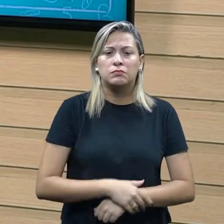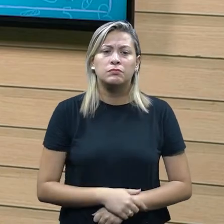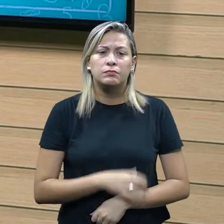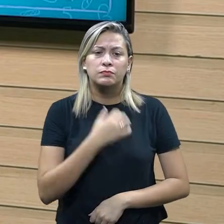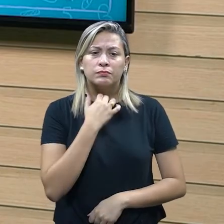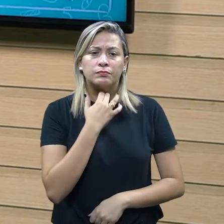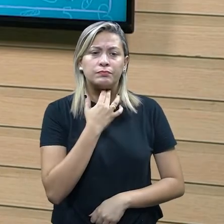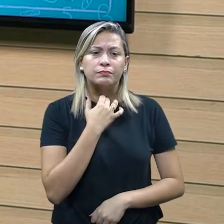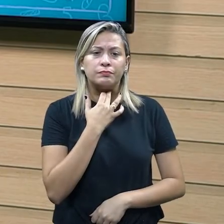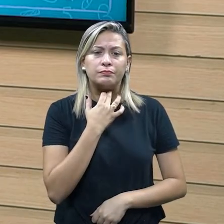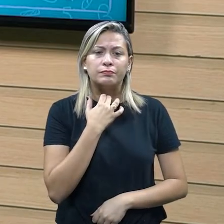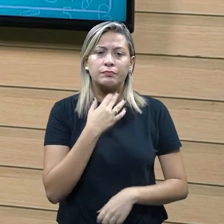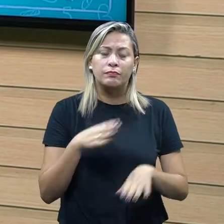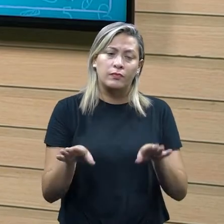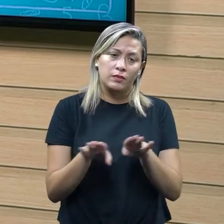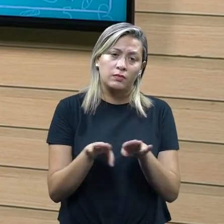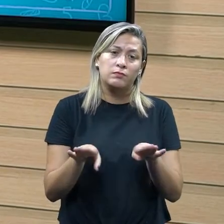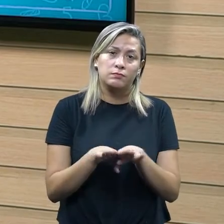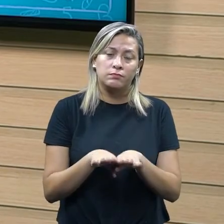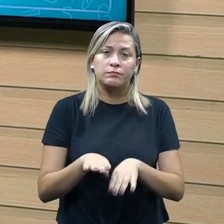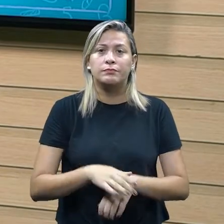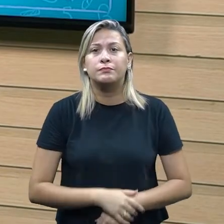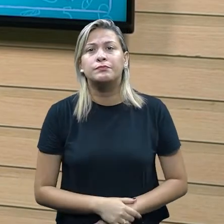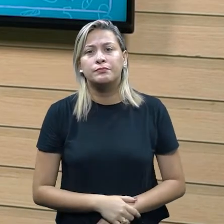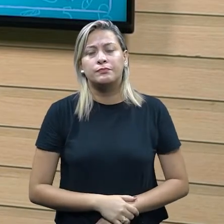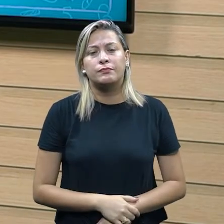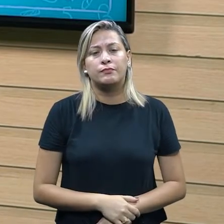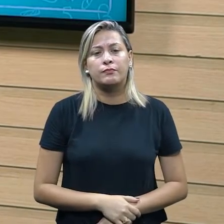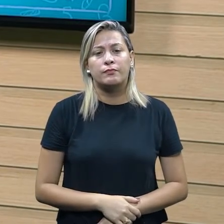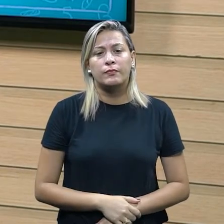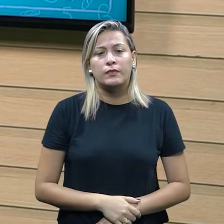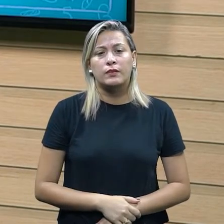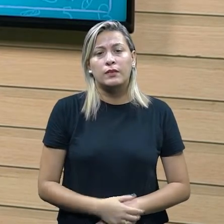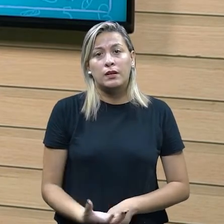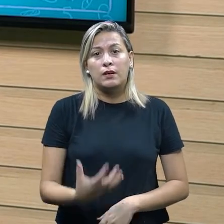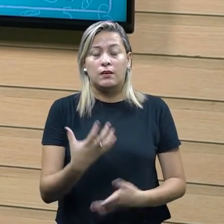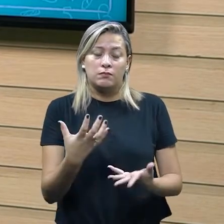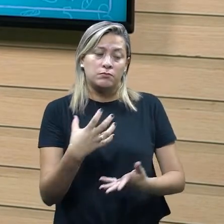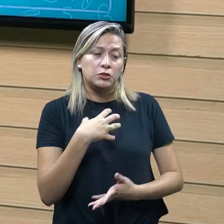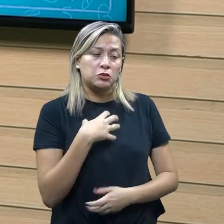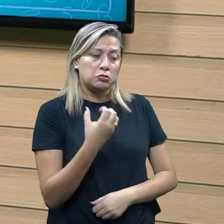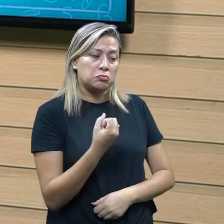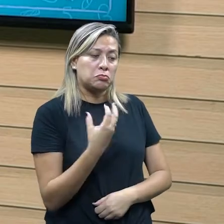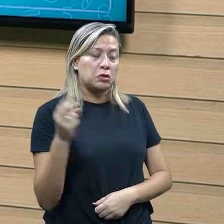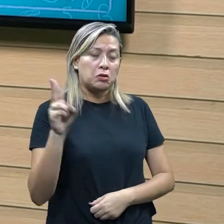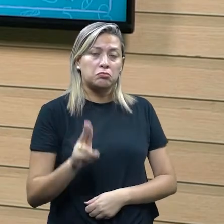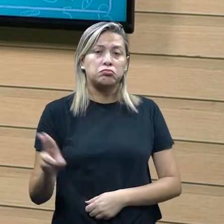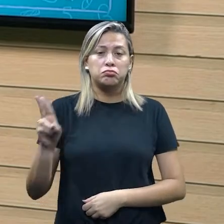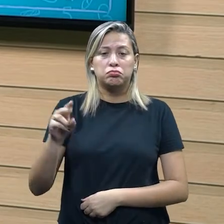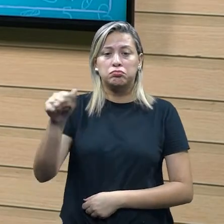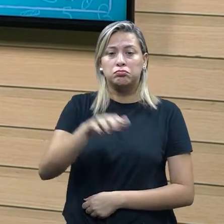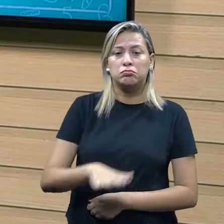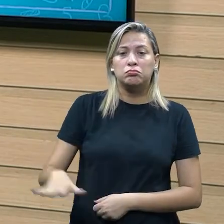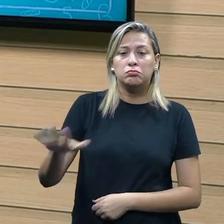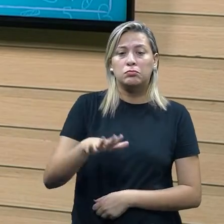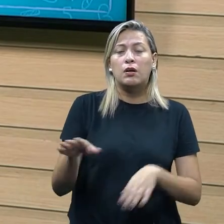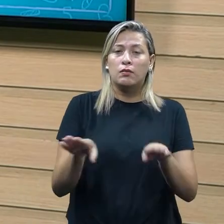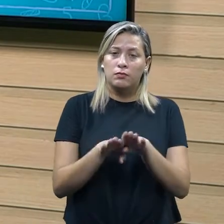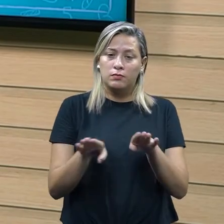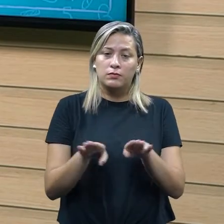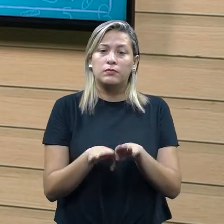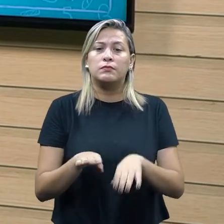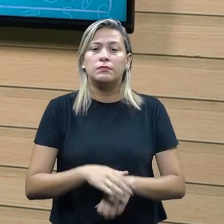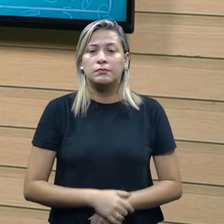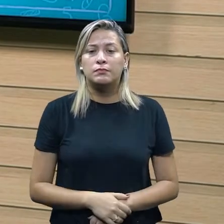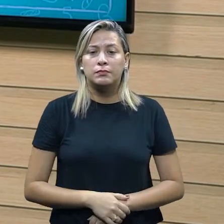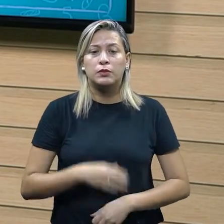fluidos, situações ergonômicas, né, que estão relacionadas a conforto, a utilização, né, desse produto e até mesmo a vida